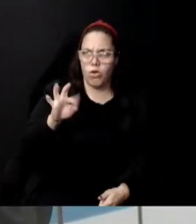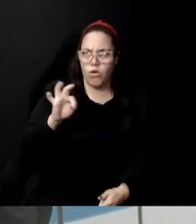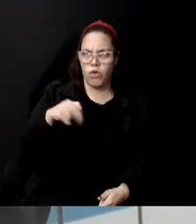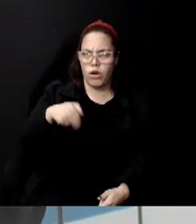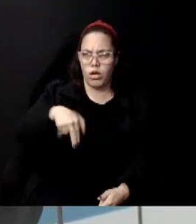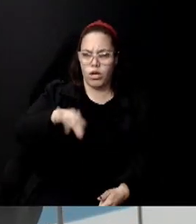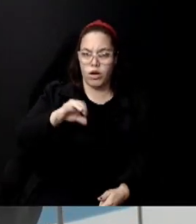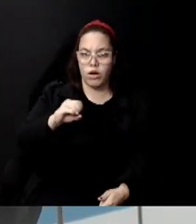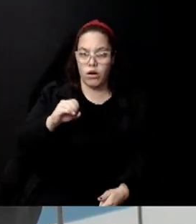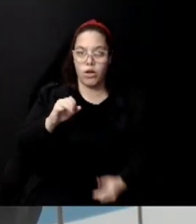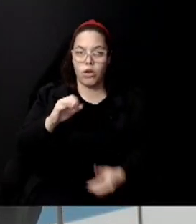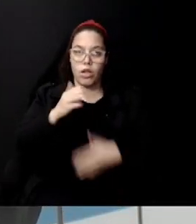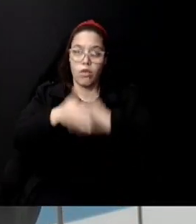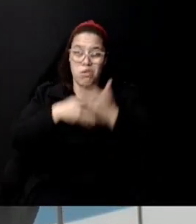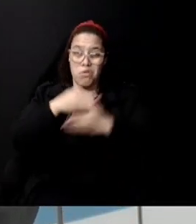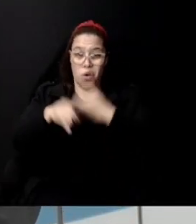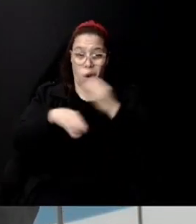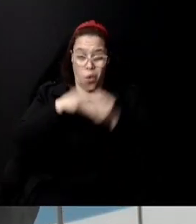Itália.